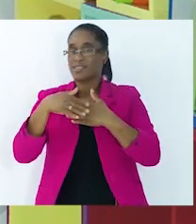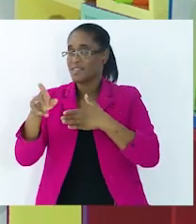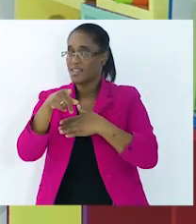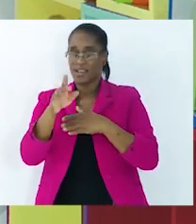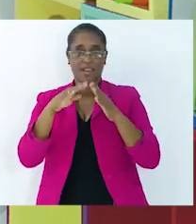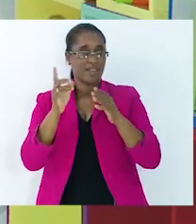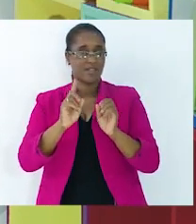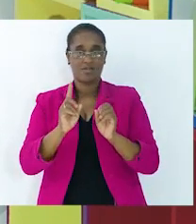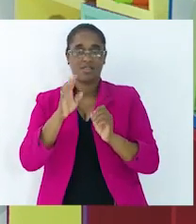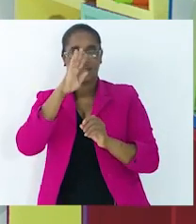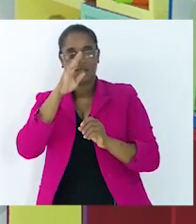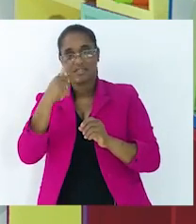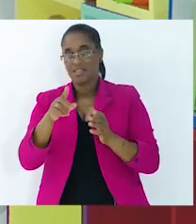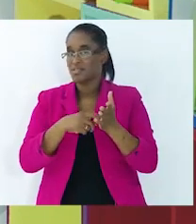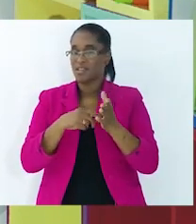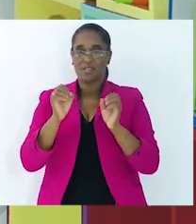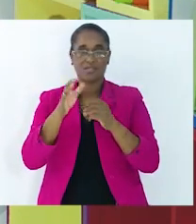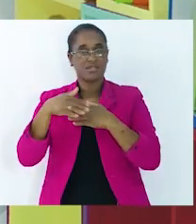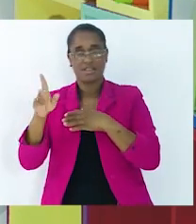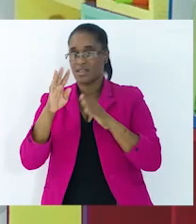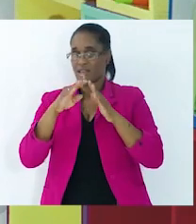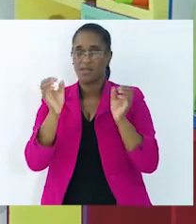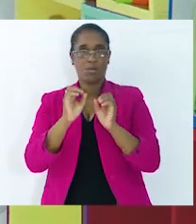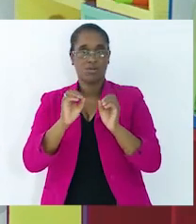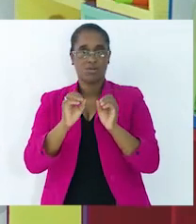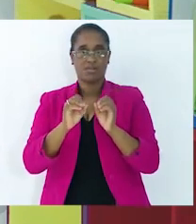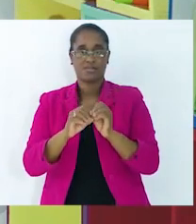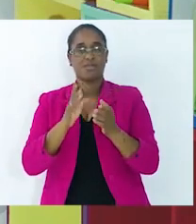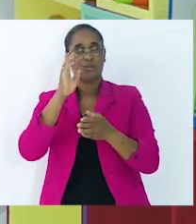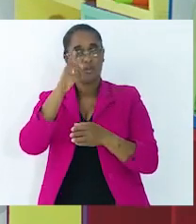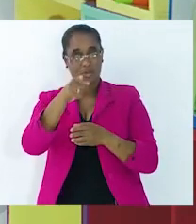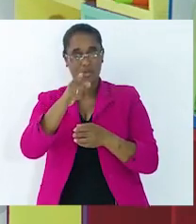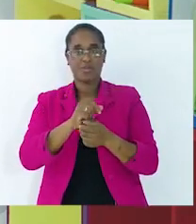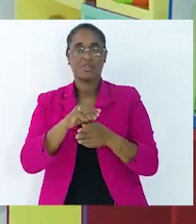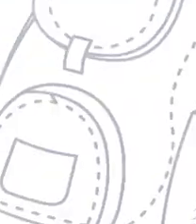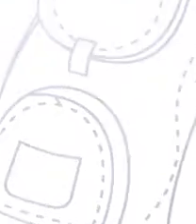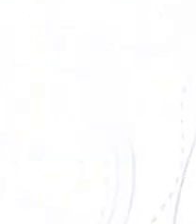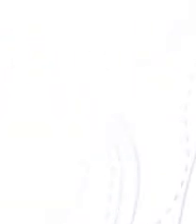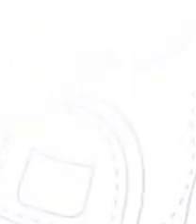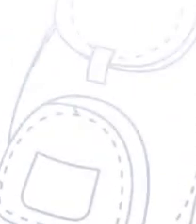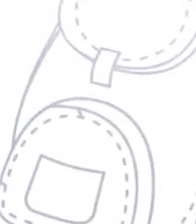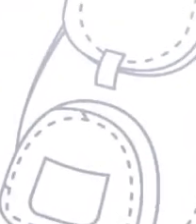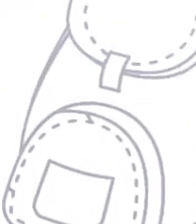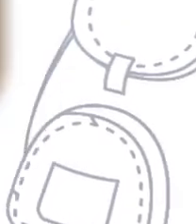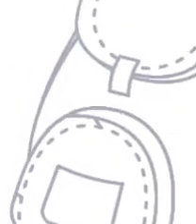lá. Se não tens necessidade, não saias. Tá bem? Contigo. Até a próxima.